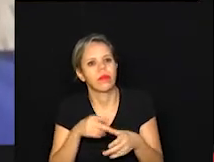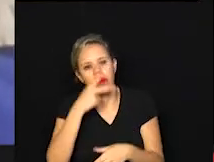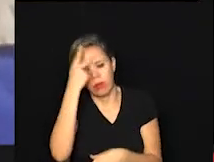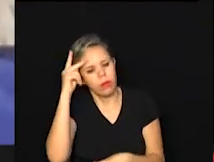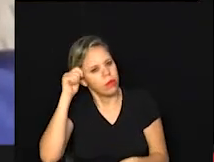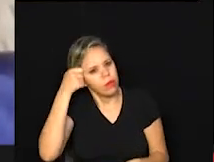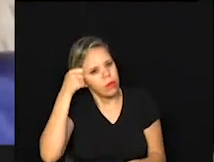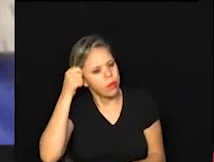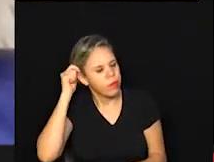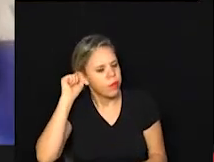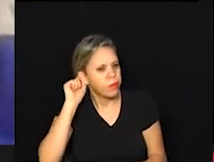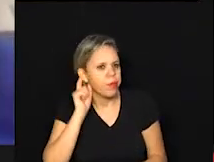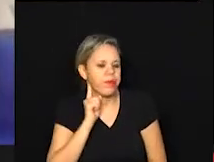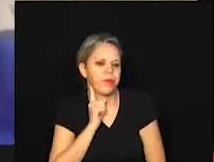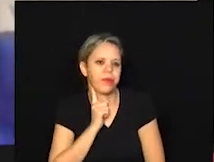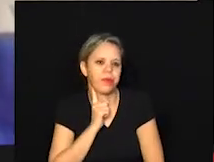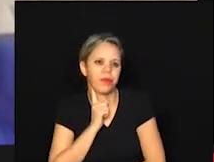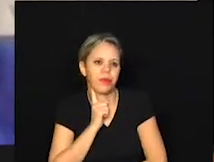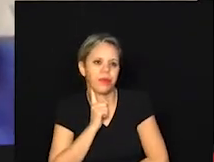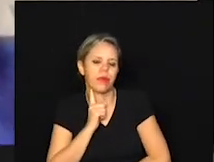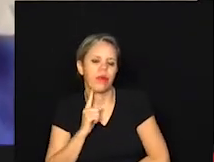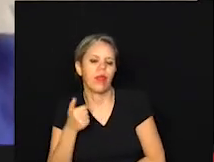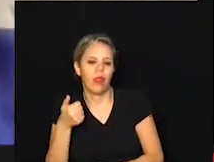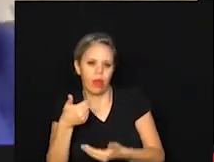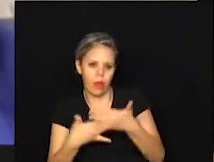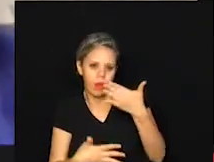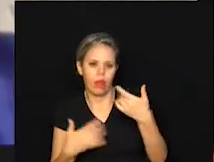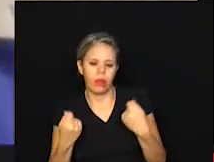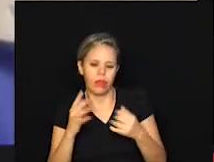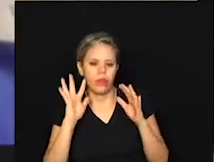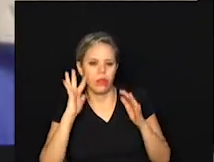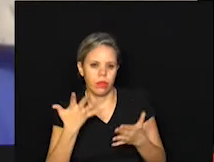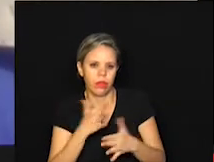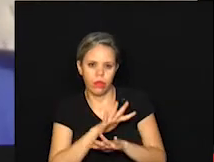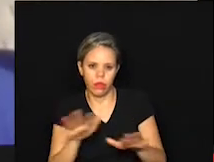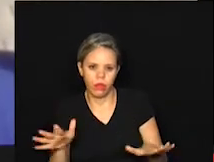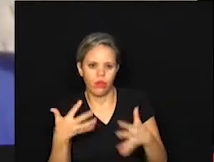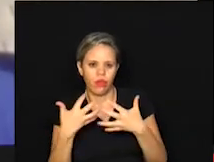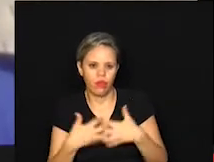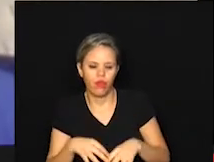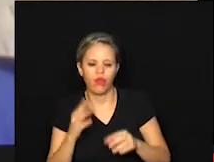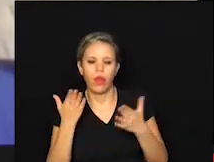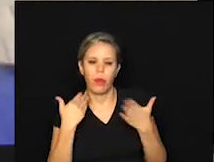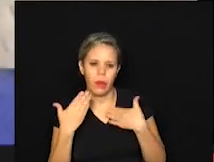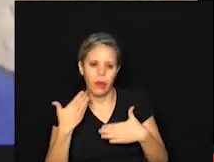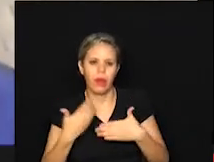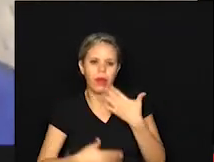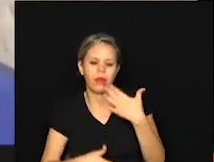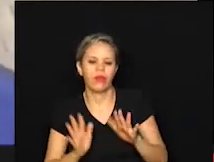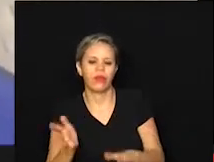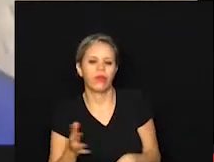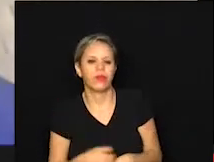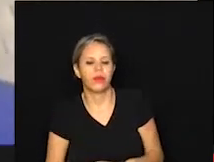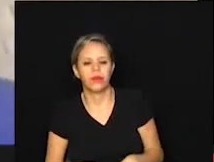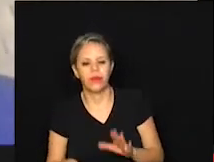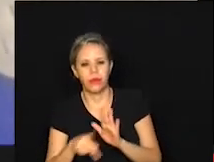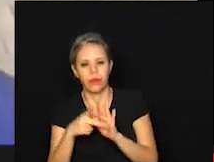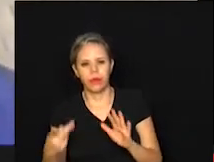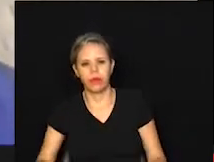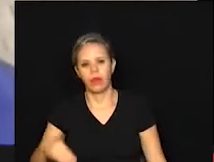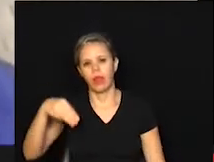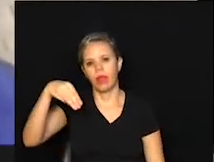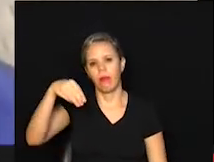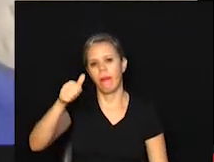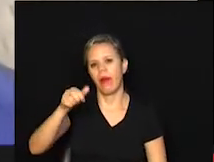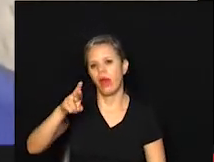que essas situações já estão resolvidas, já foram muito debatidas, inclusive o próprio Maurílio,